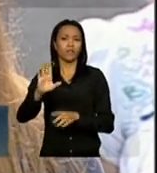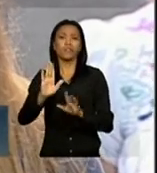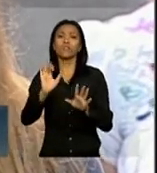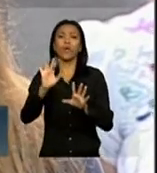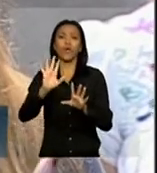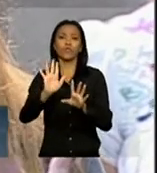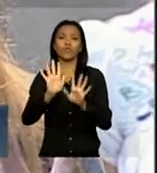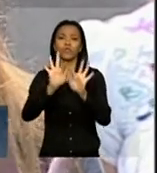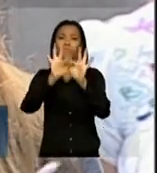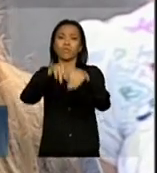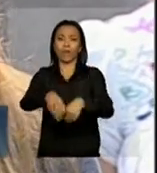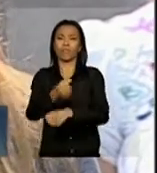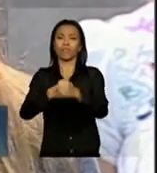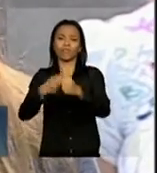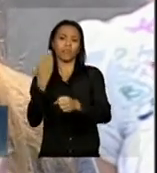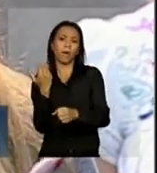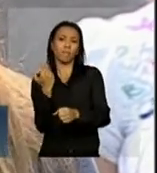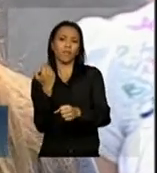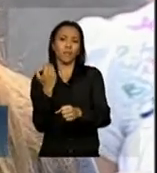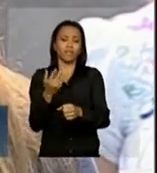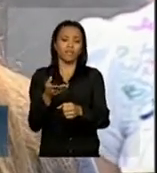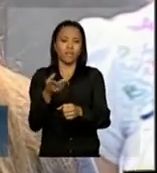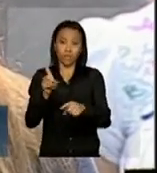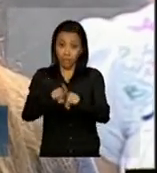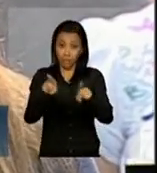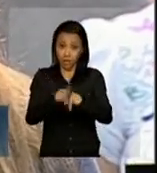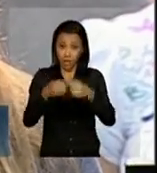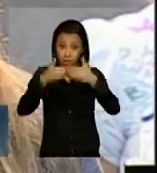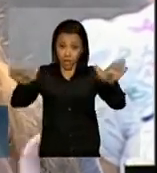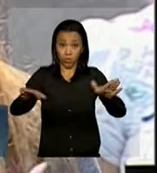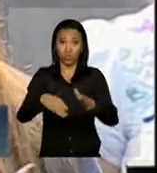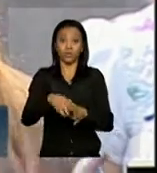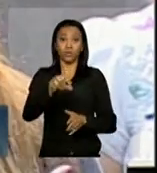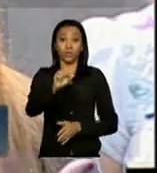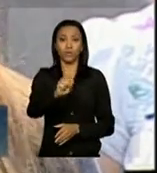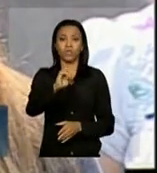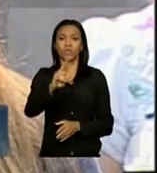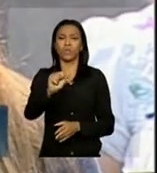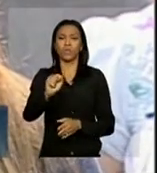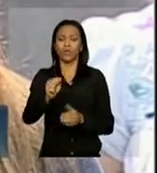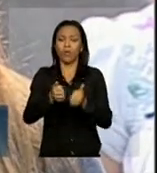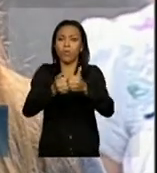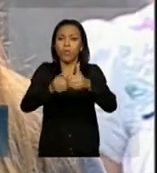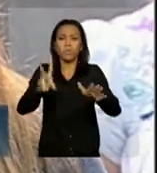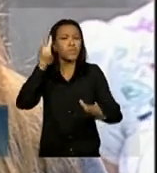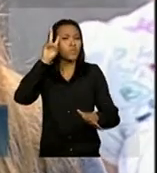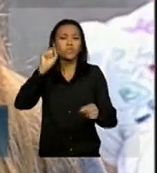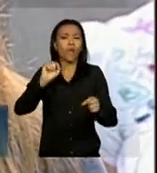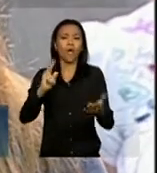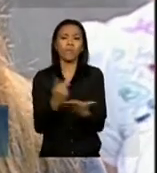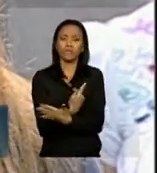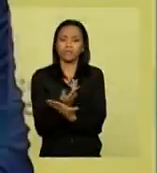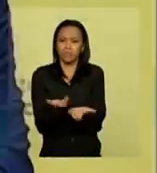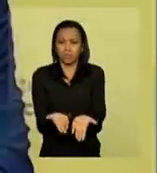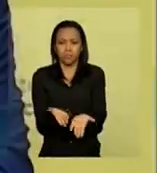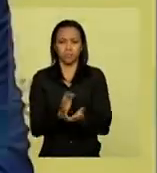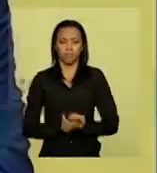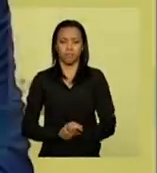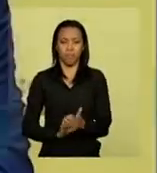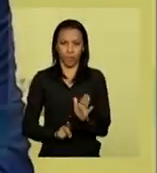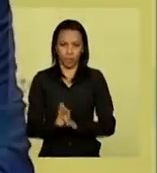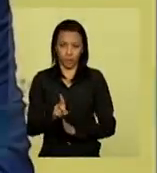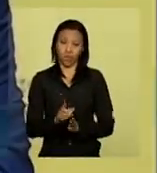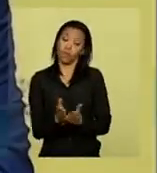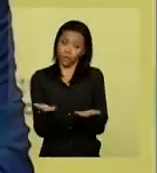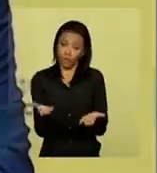no fim de semana e abertura do Sisu foi logo numa segunda-feira E aí eu queria saber o que que motivou isso não o